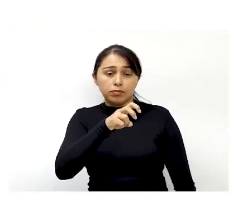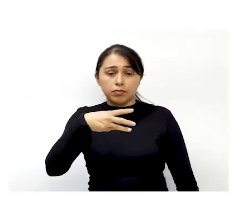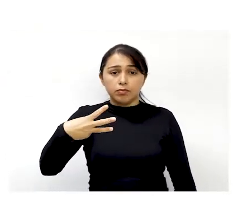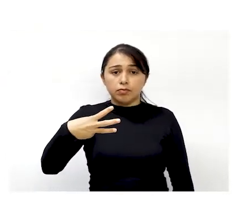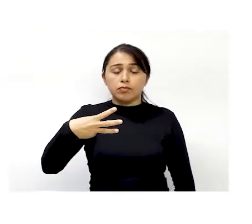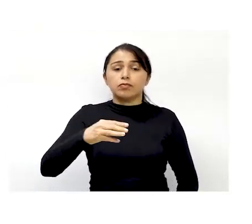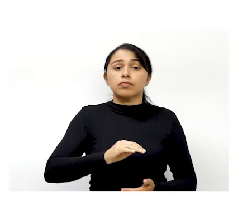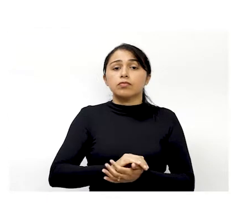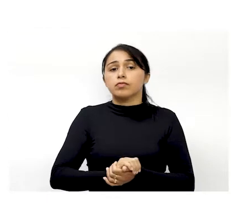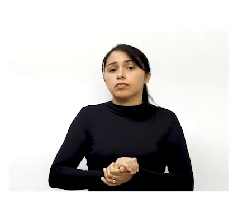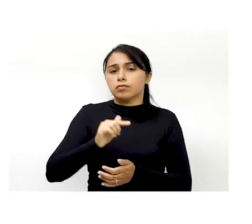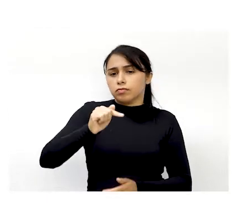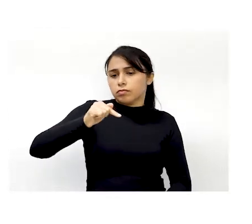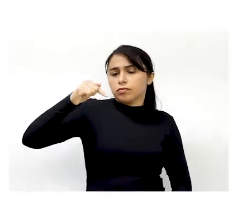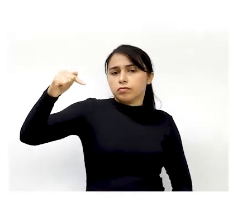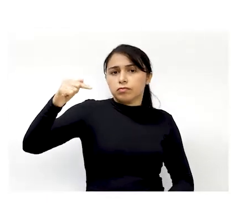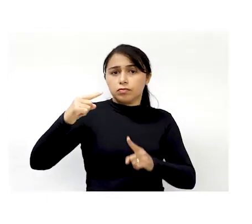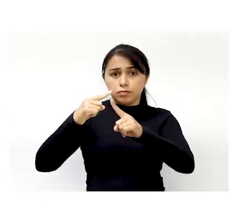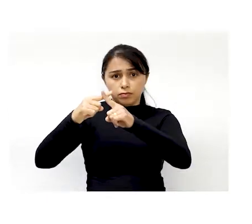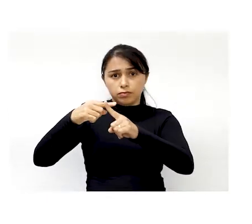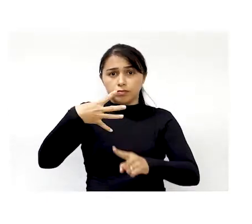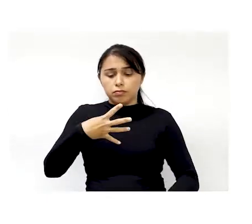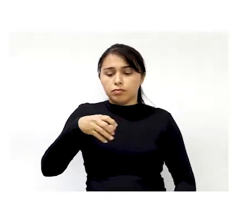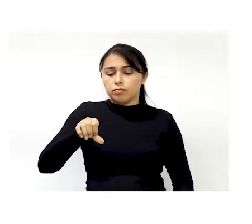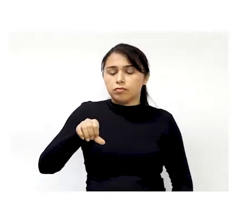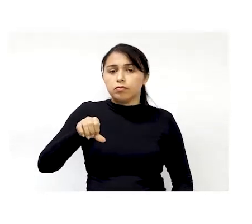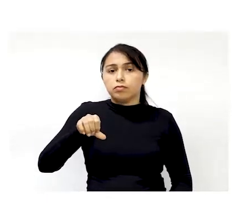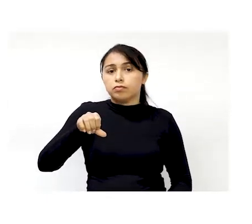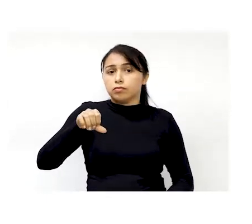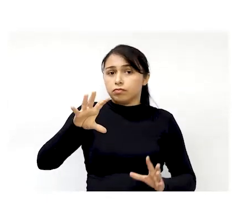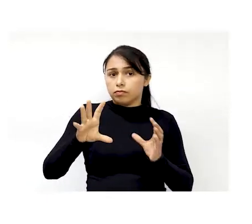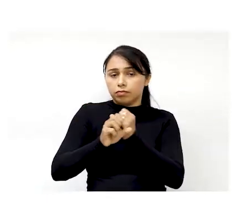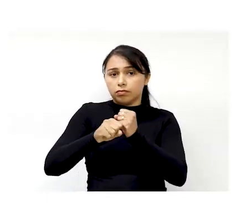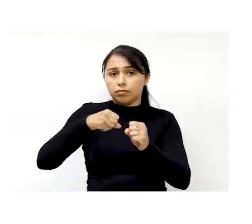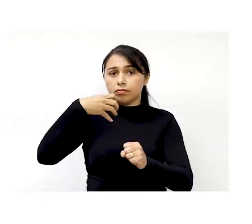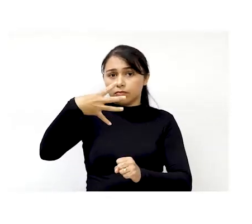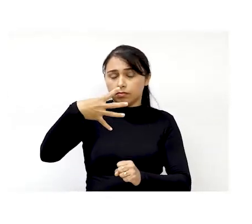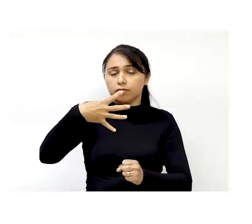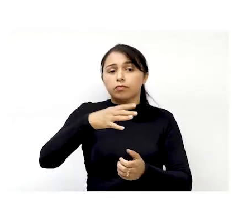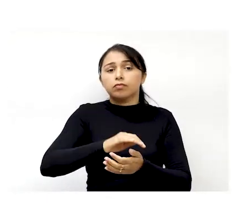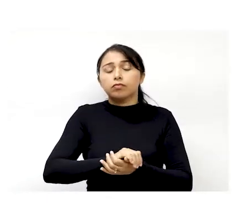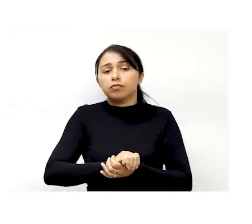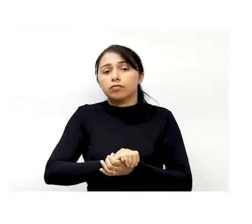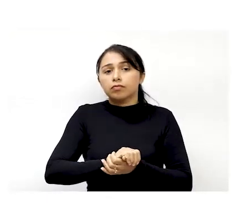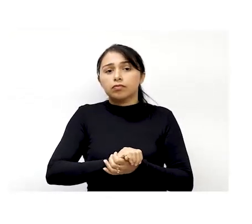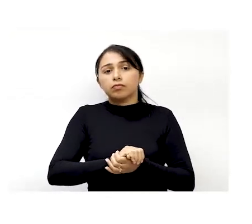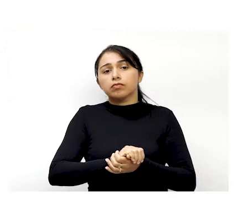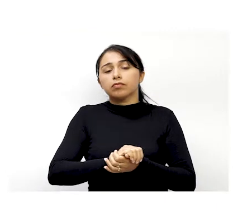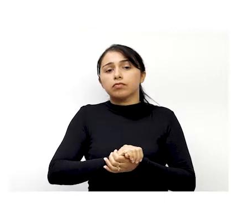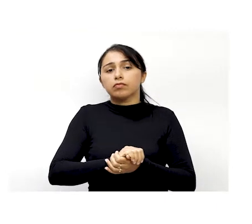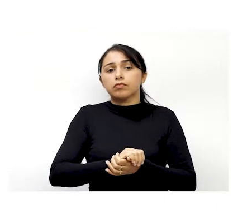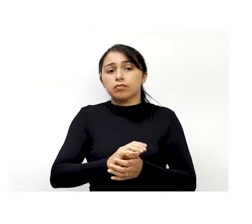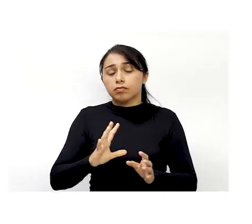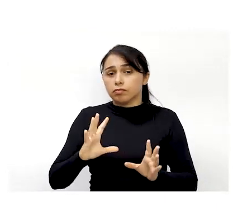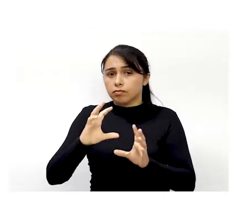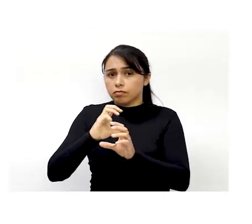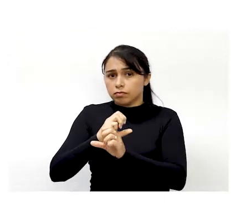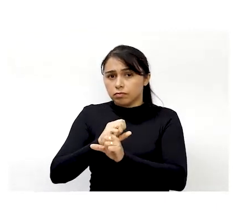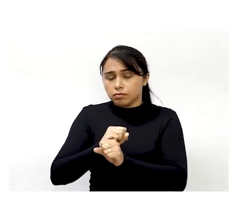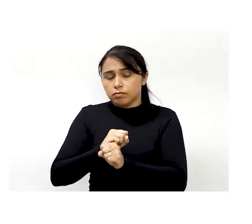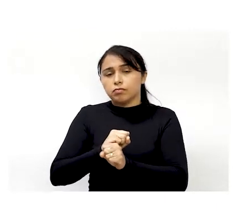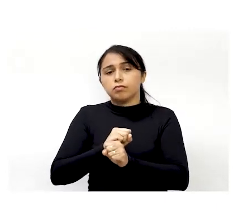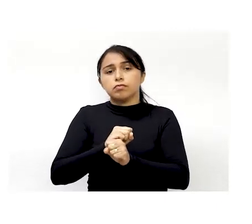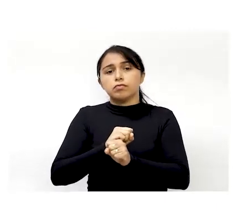7 vezes 7, 49, vai 4. 7 vezes 7, 49, mais 4,